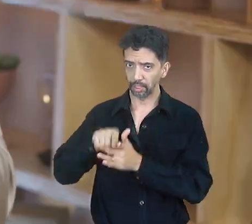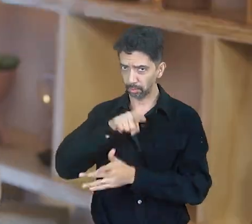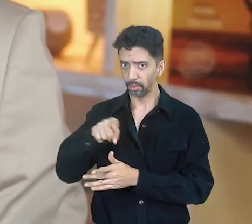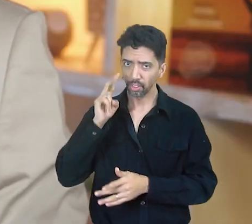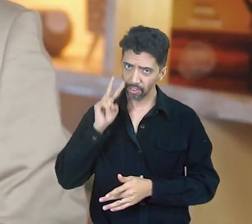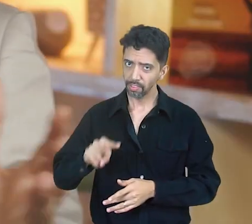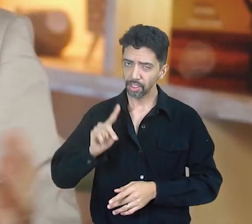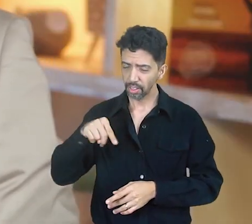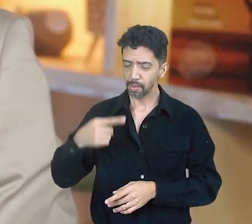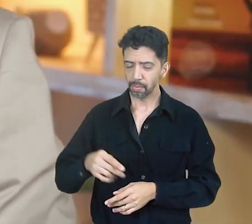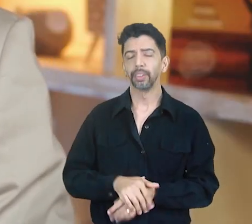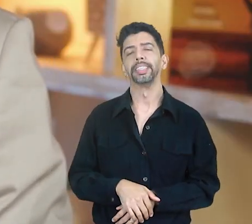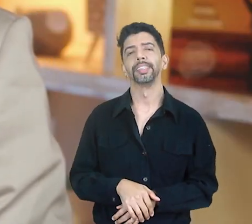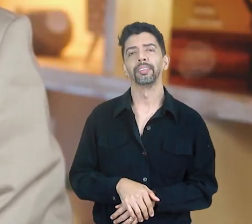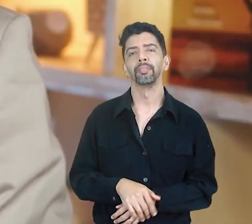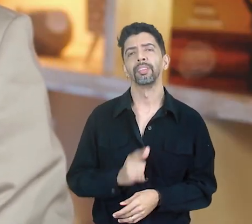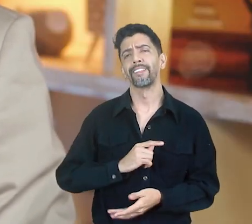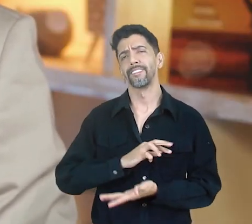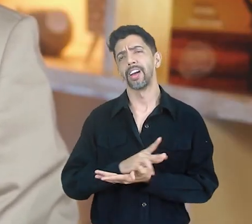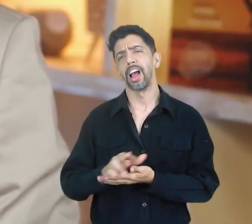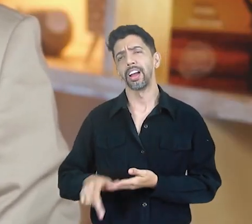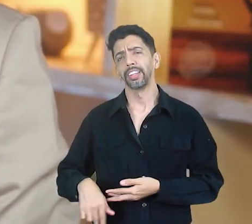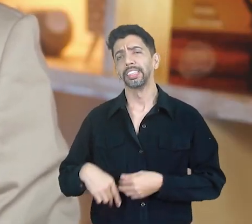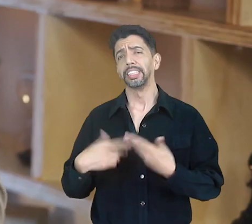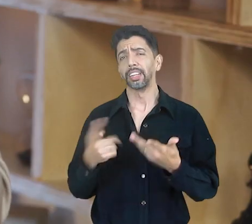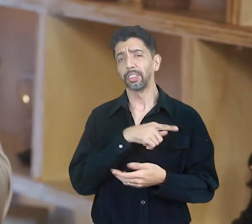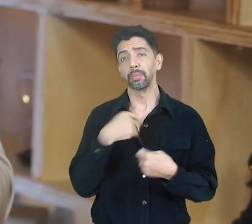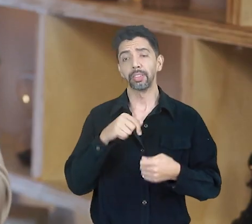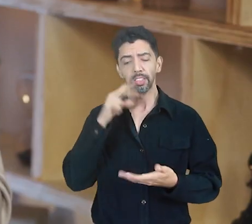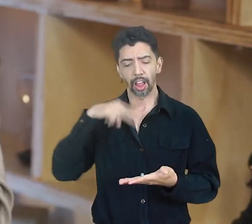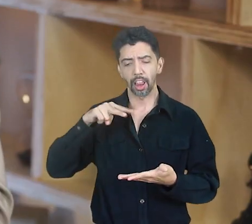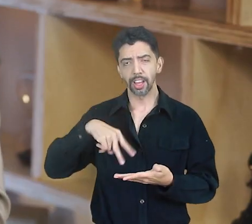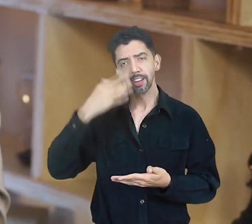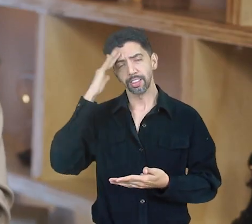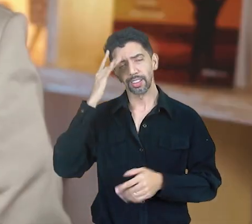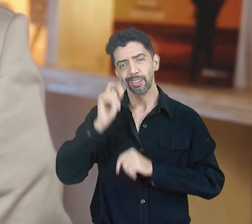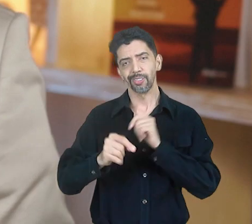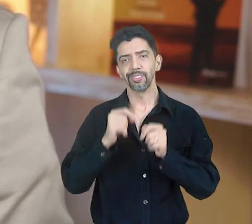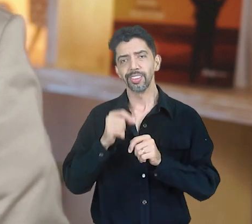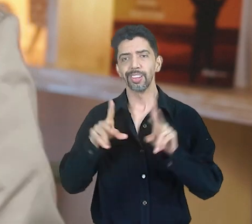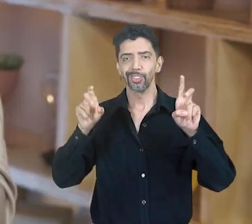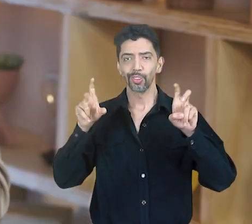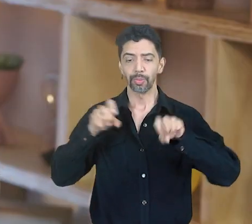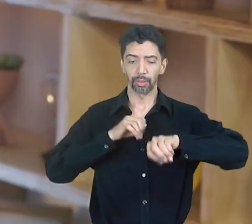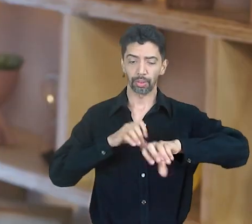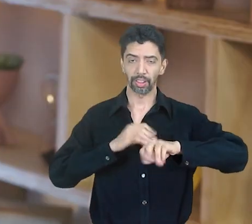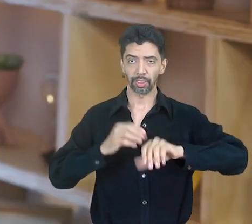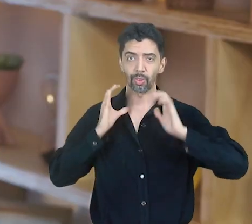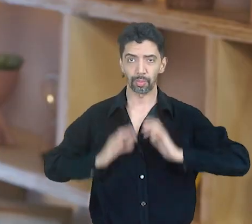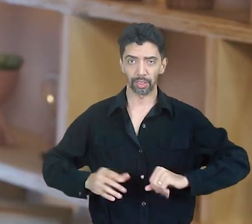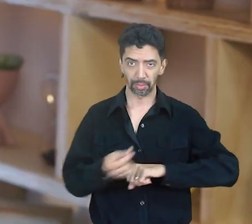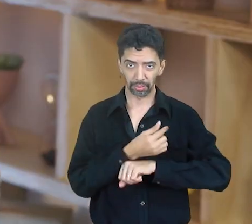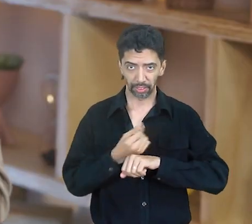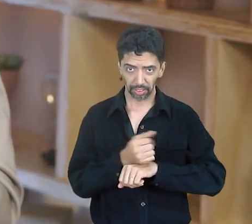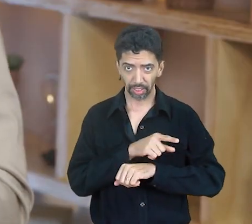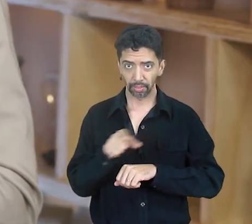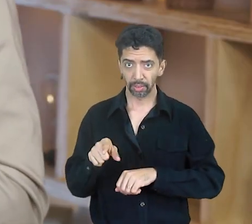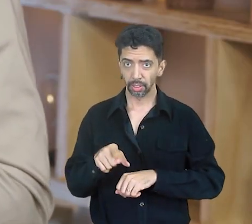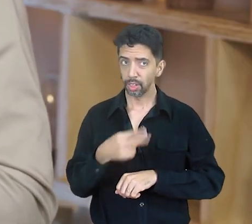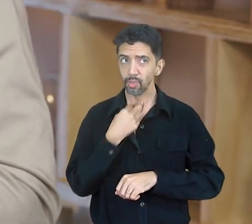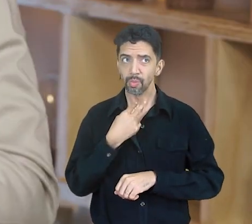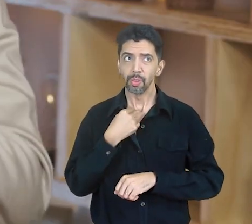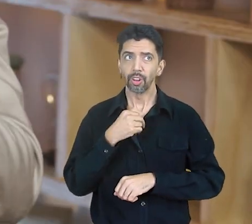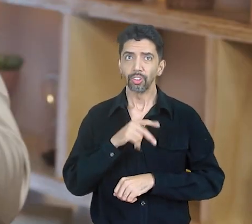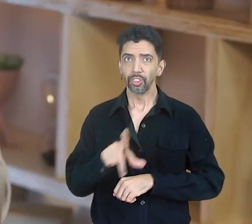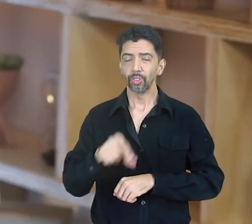ter noção e entender que na educação do comportamento financeiro, nós não podemos cravar que aquele valor terá que ser